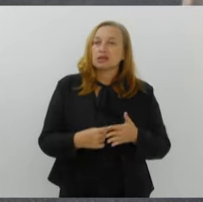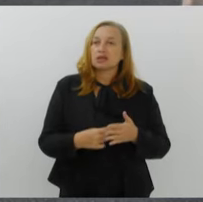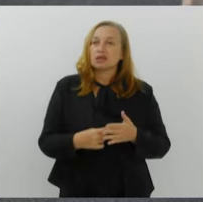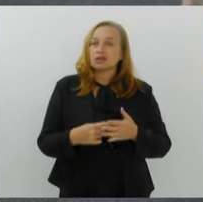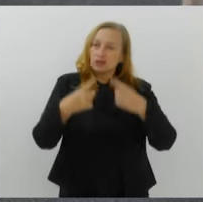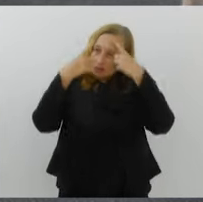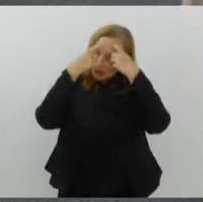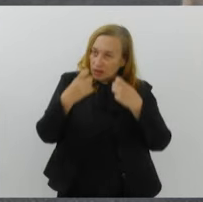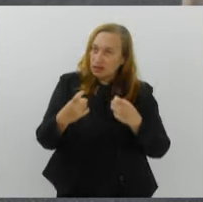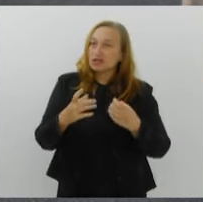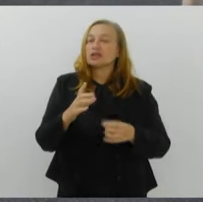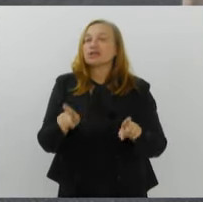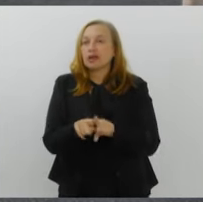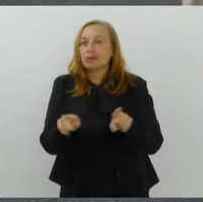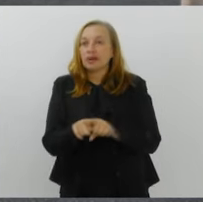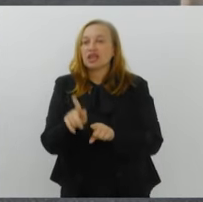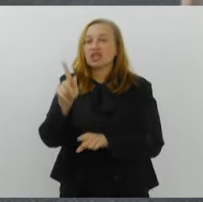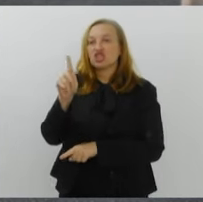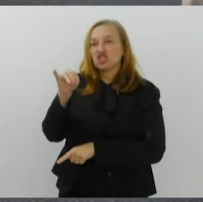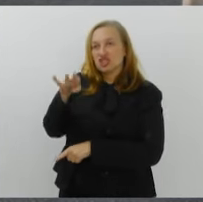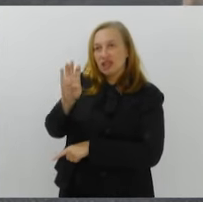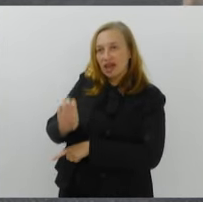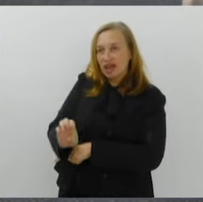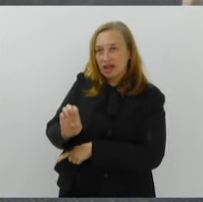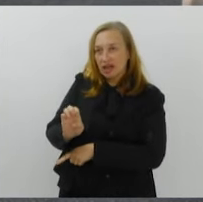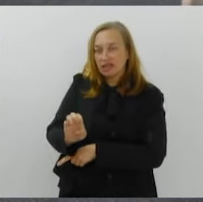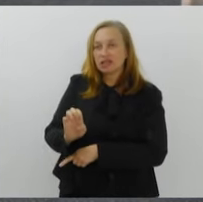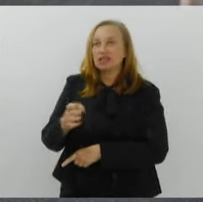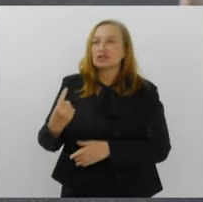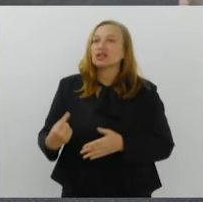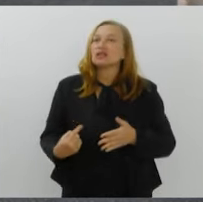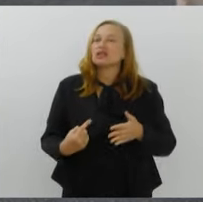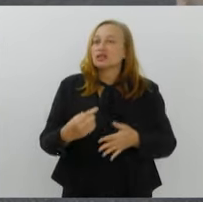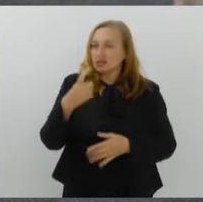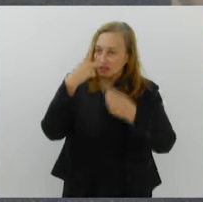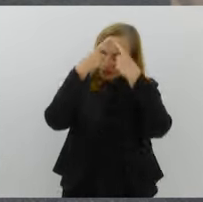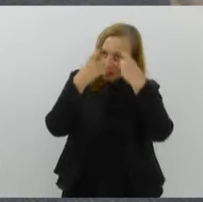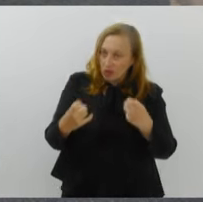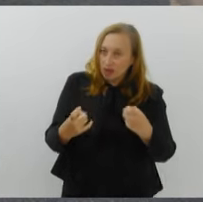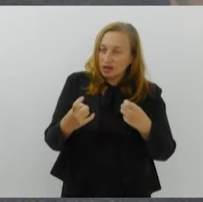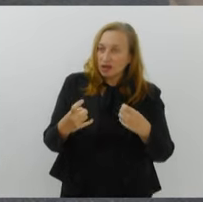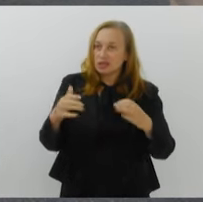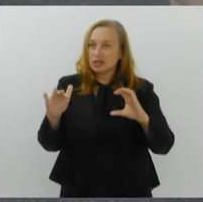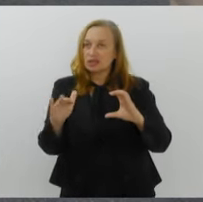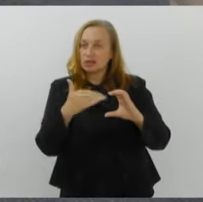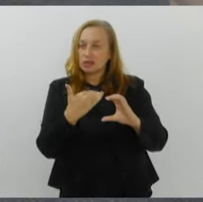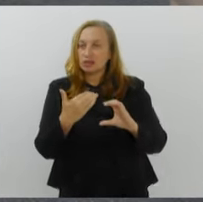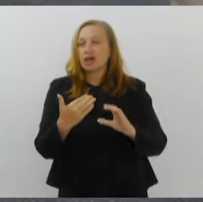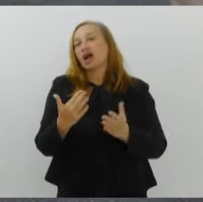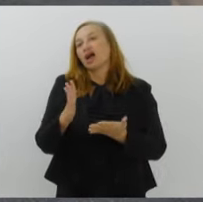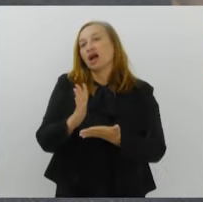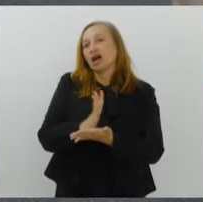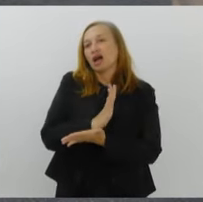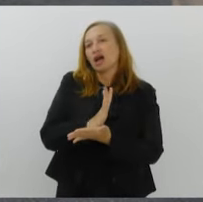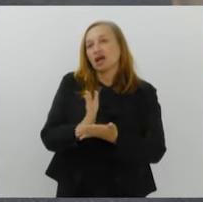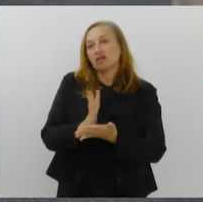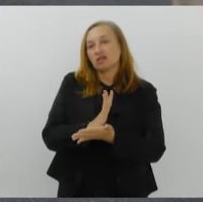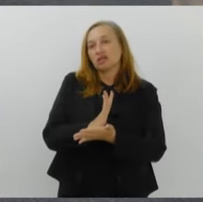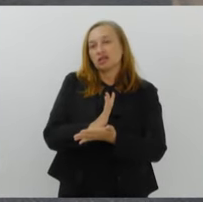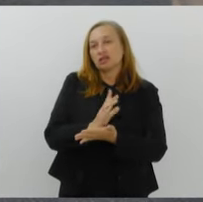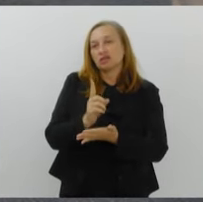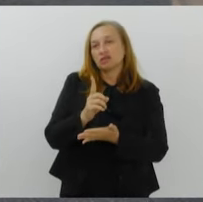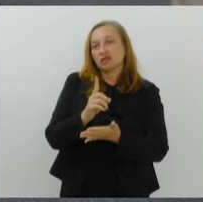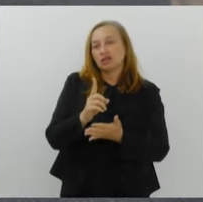deputada Gisele Monteiro, porque há nas ameaças, e talvez não tenha ficado nítido para quem está nos acompanhando pela